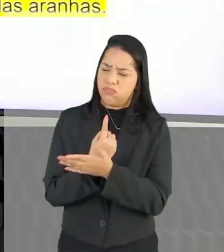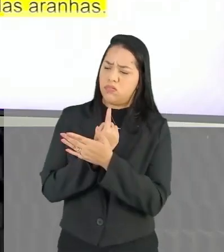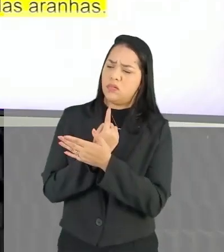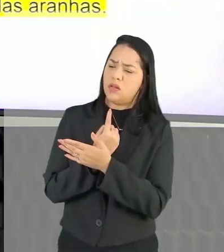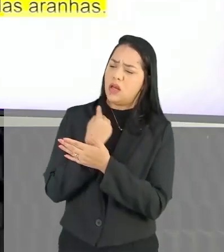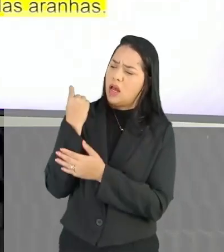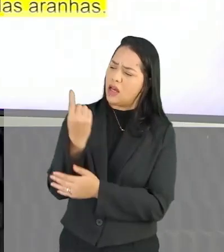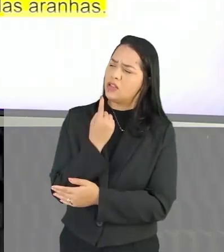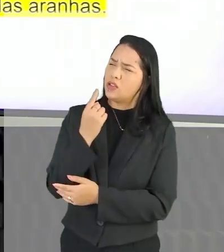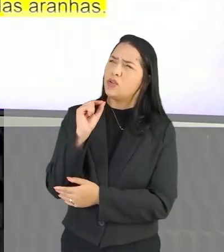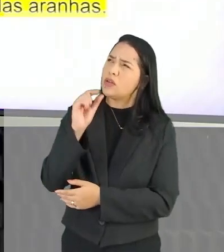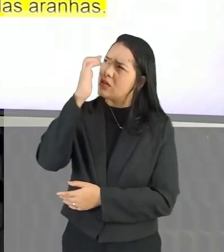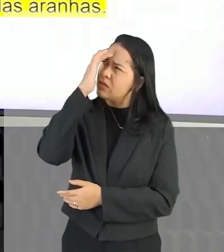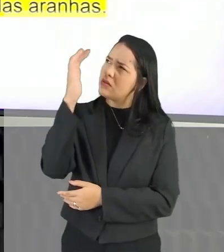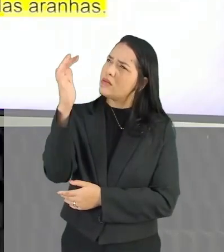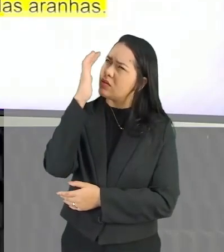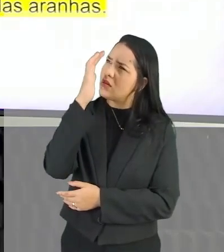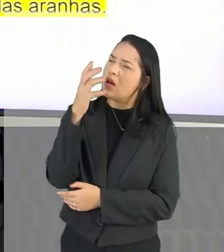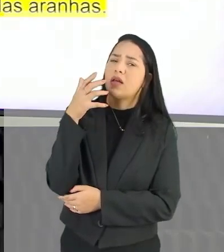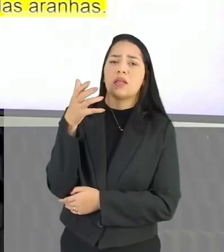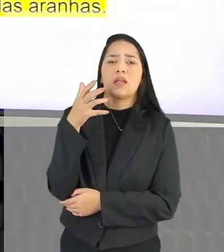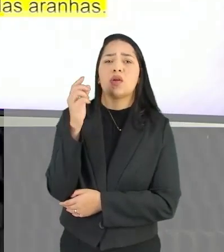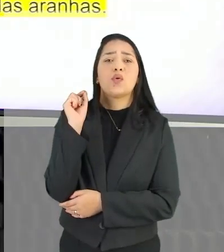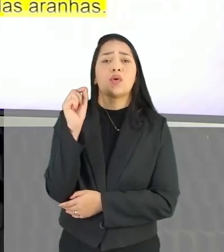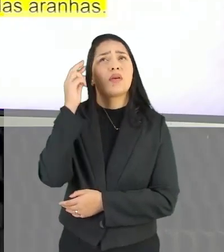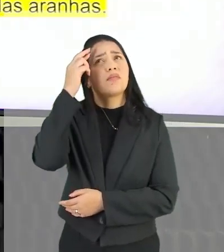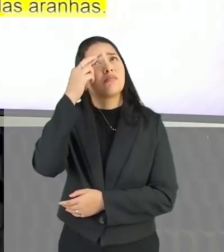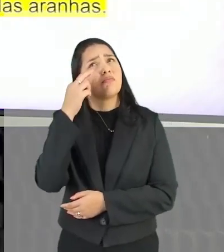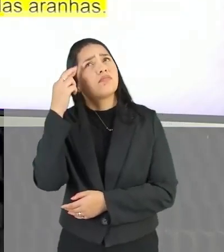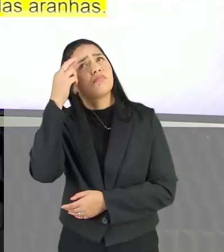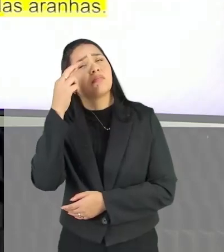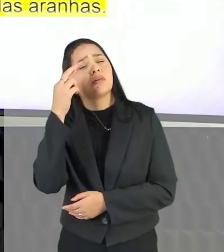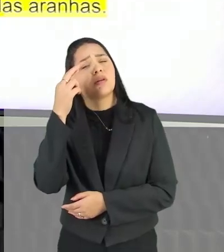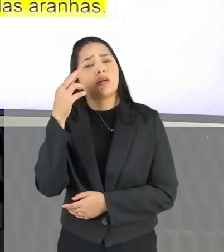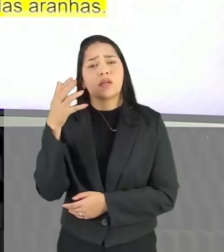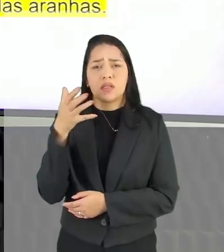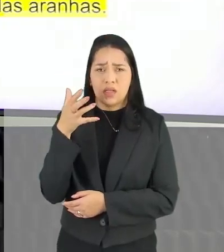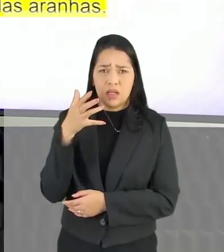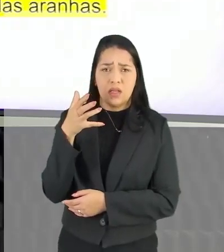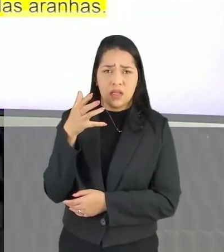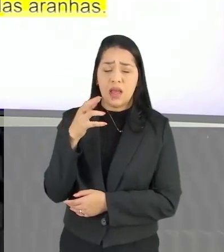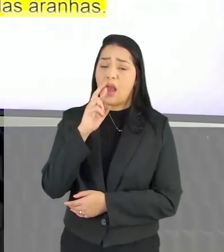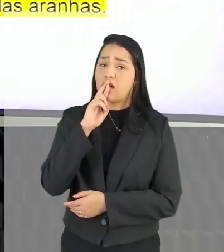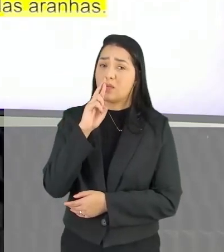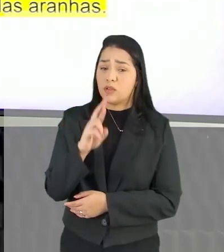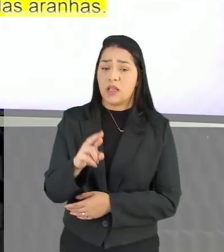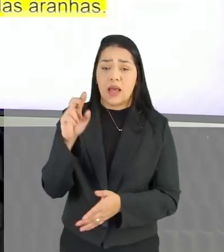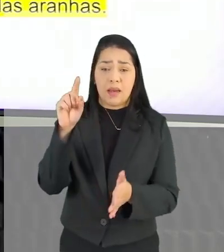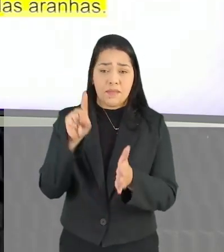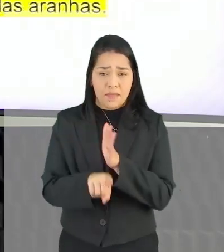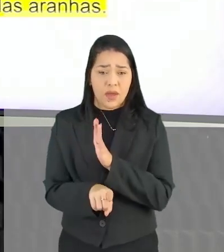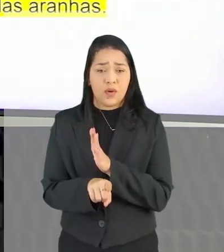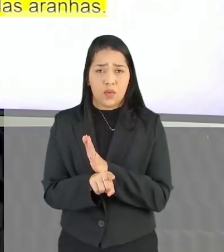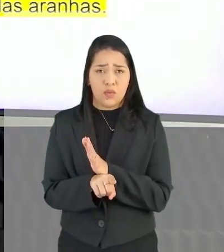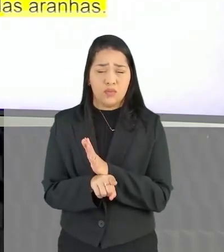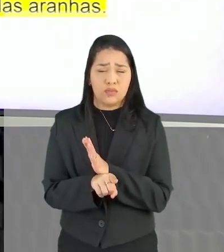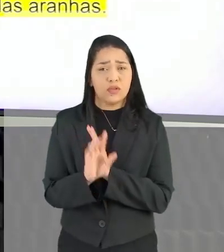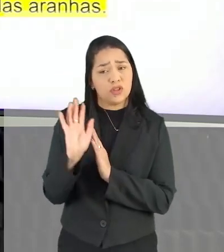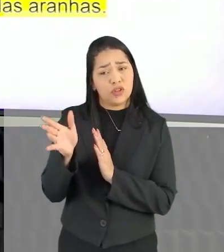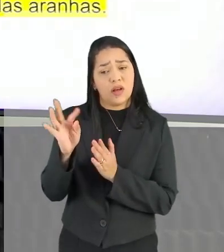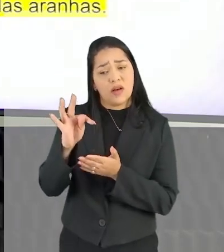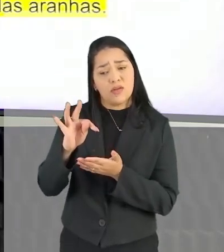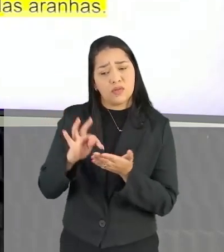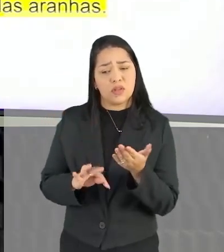questionamento, automaticamente isso faz a gente o quê? Tentar de alguma forma refletir ou tentar responder a pergunta que foi feita